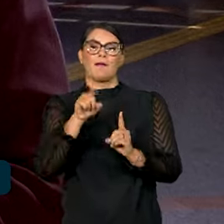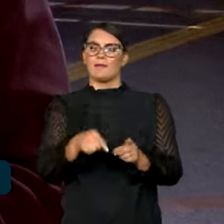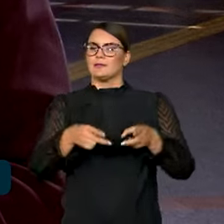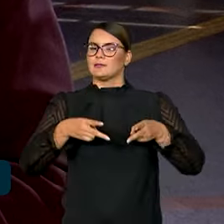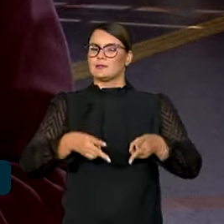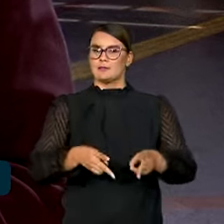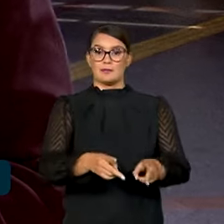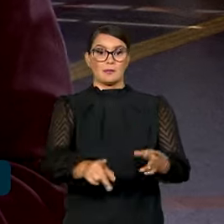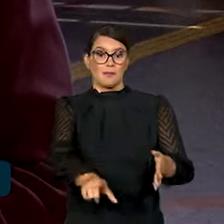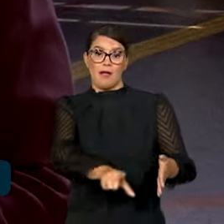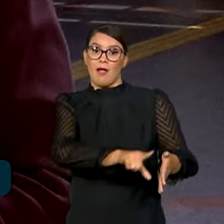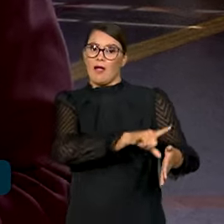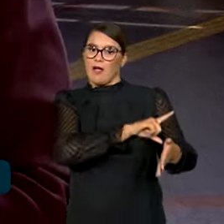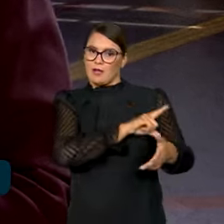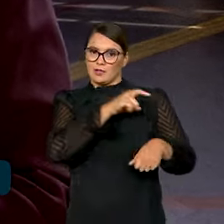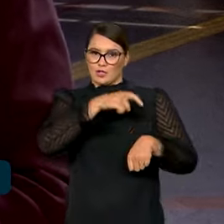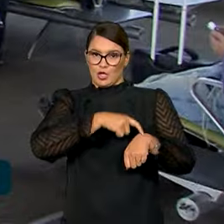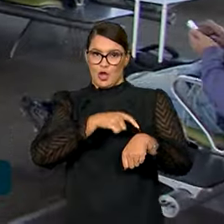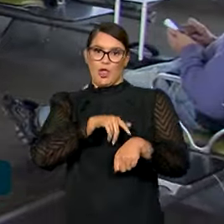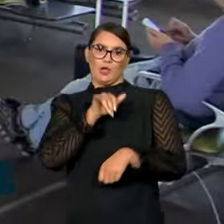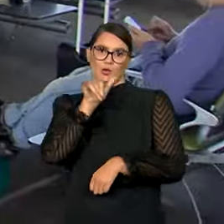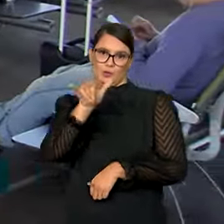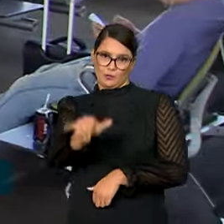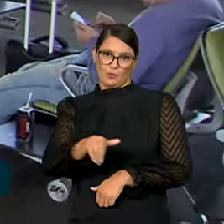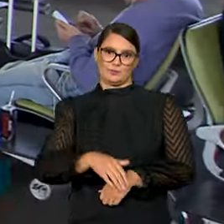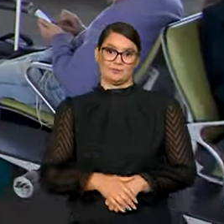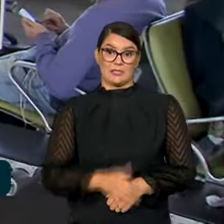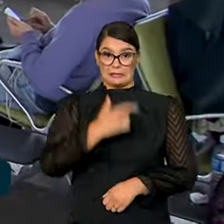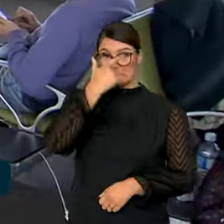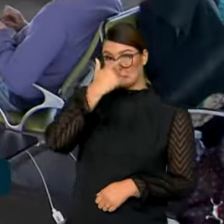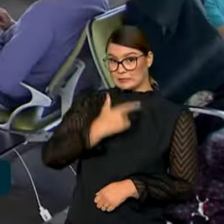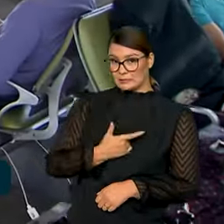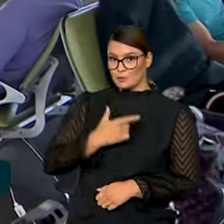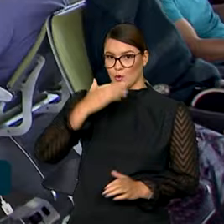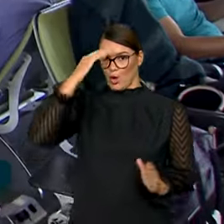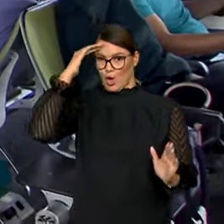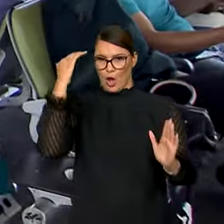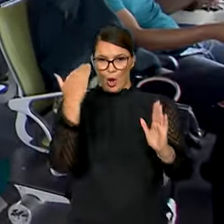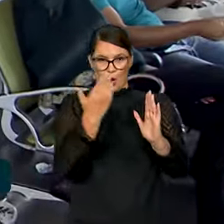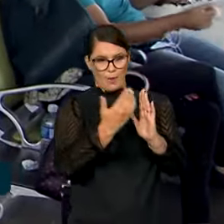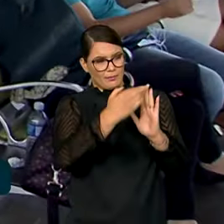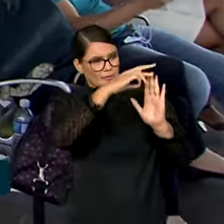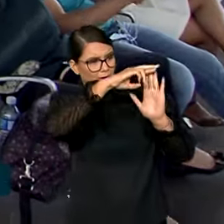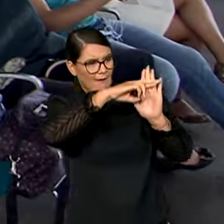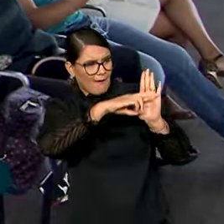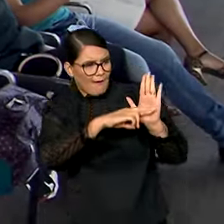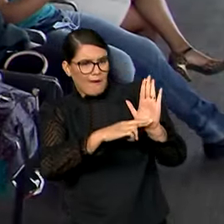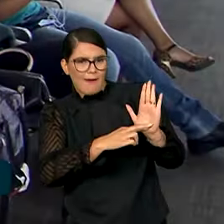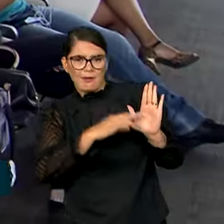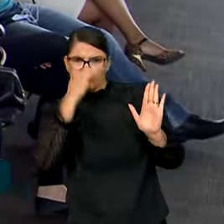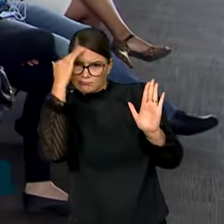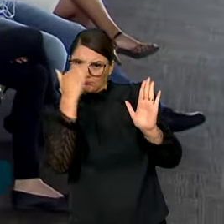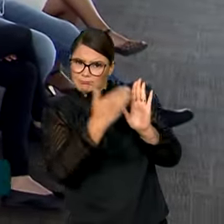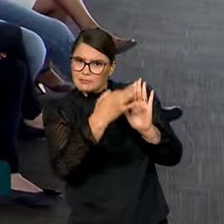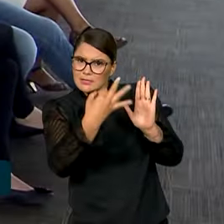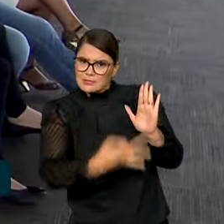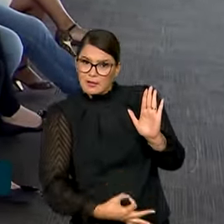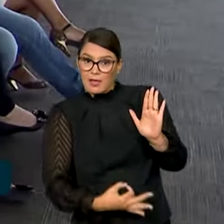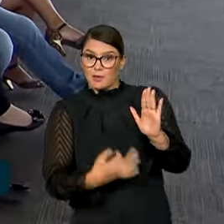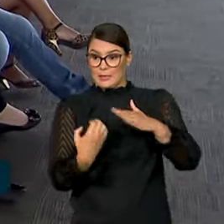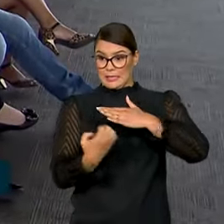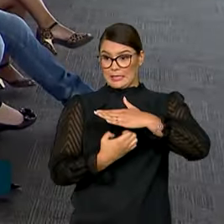sempre mais cedo que o horário do voo. Mas se o passageiro cumprir todas as exigências e a empresa